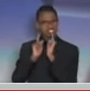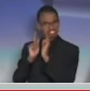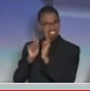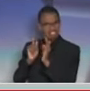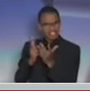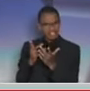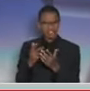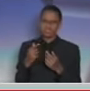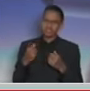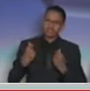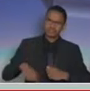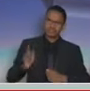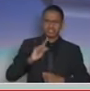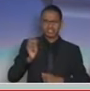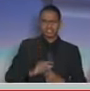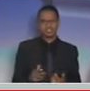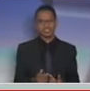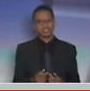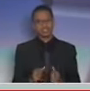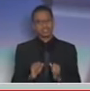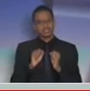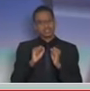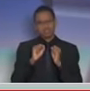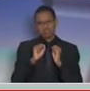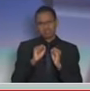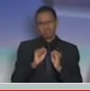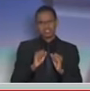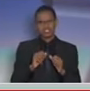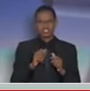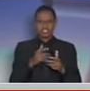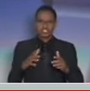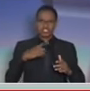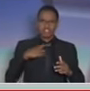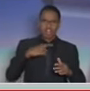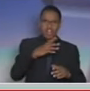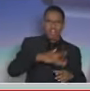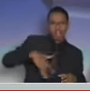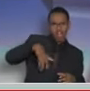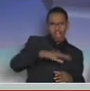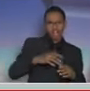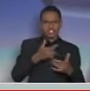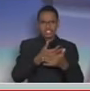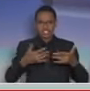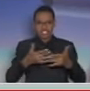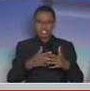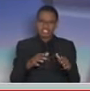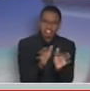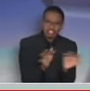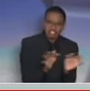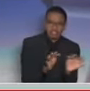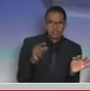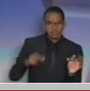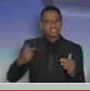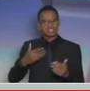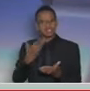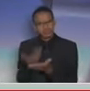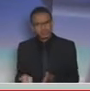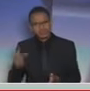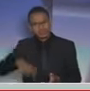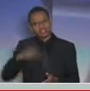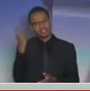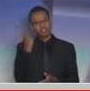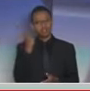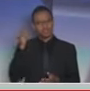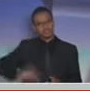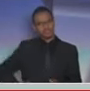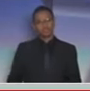para fazer o protesto. Bastaria ter feito e formulado numa determinada área da cidade, sem um prejuízo enorme numa grande metrópole como a cidade de São Paulo.